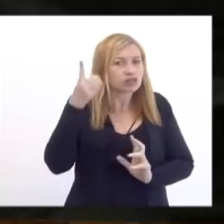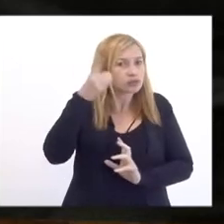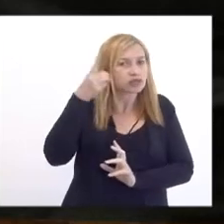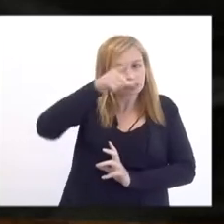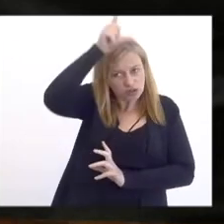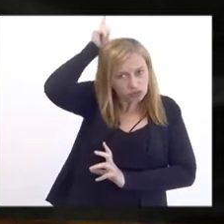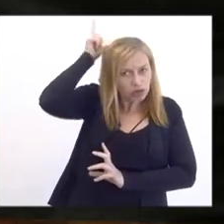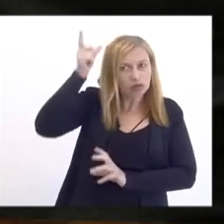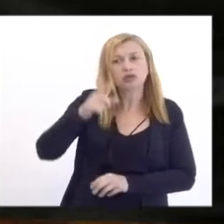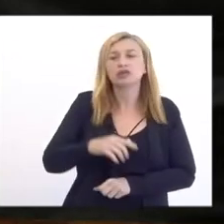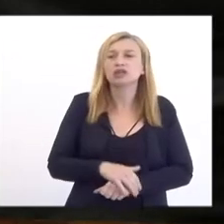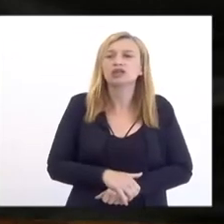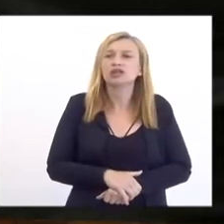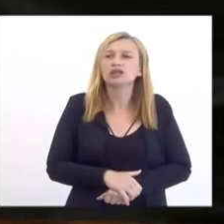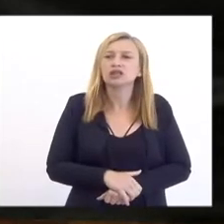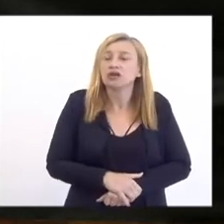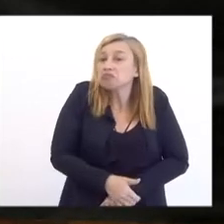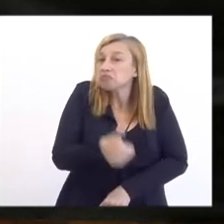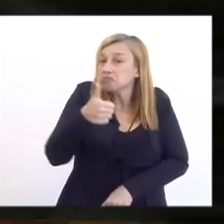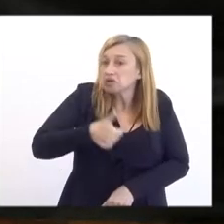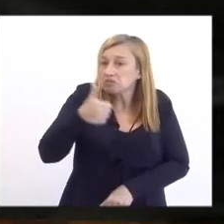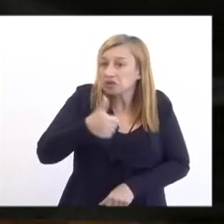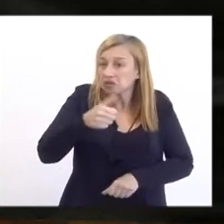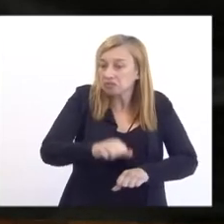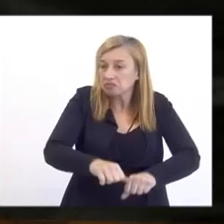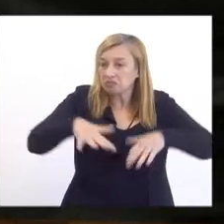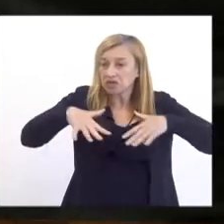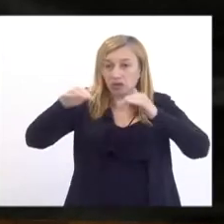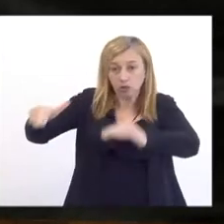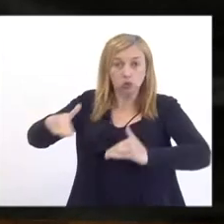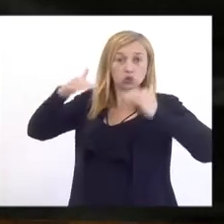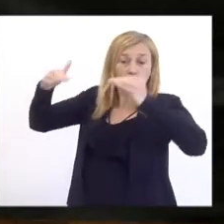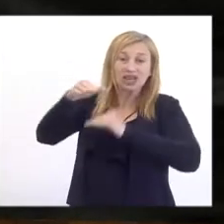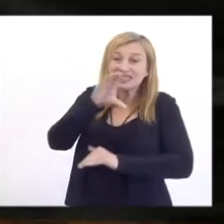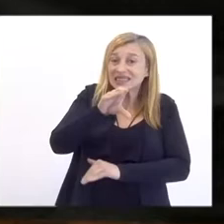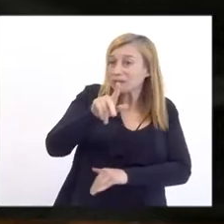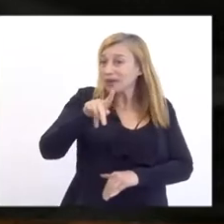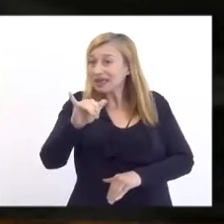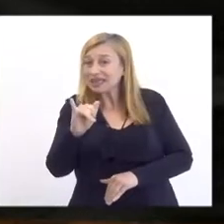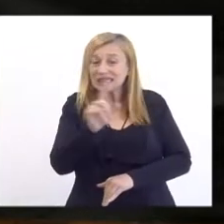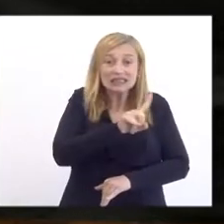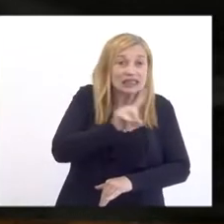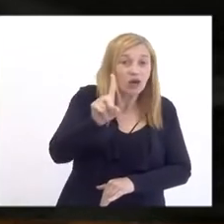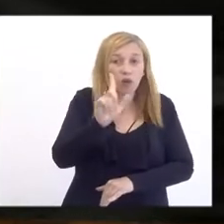opinião. Primeiro, o plenário é soberano. A CPI, ela não é,